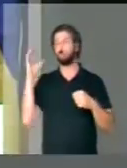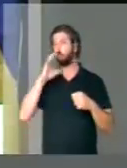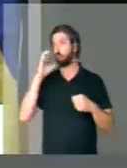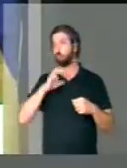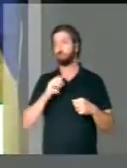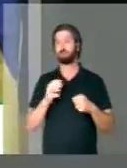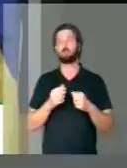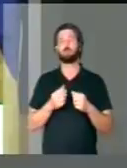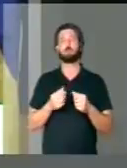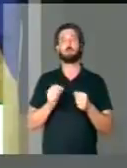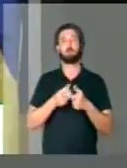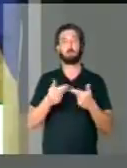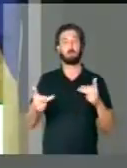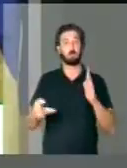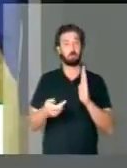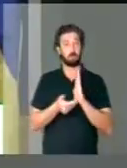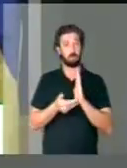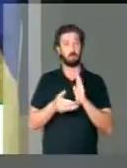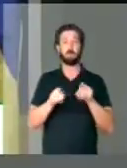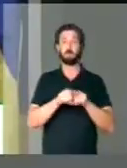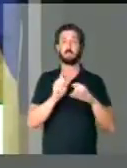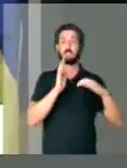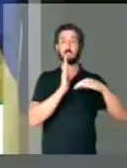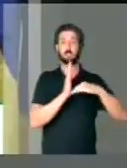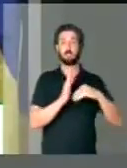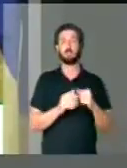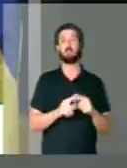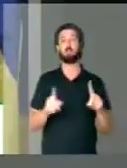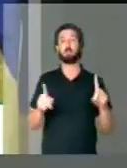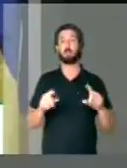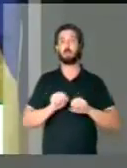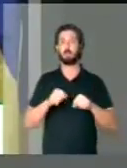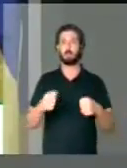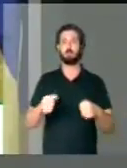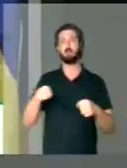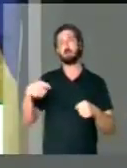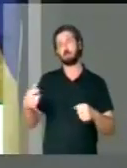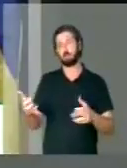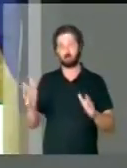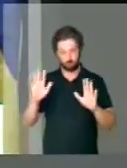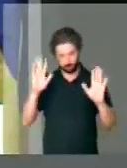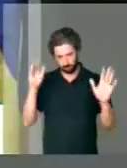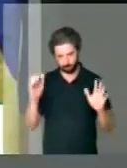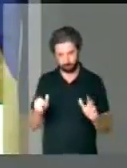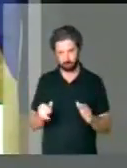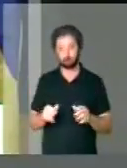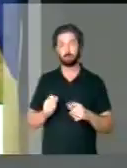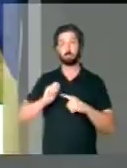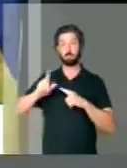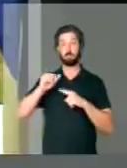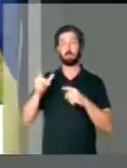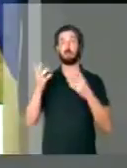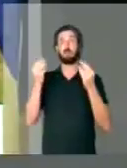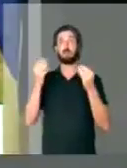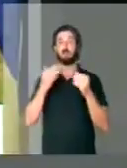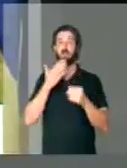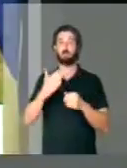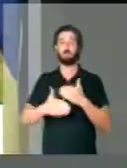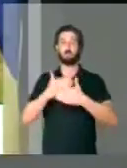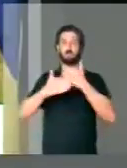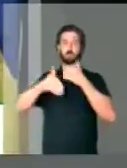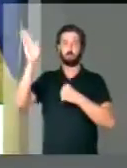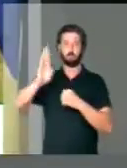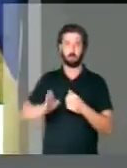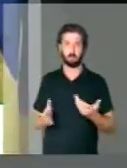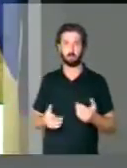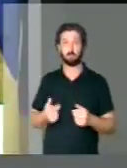de um gesto por parte da Câmara dos Deputados e do Senado Federal, mas também defendendo aqueles que contribuíram tanto para o crescimento do